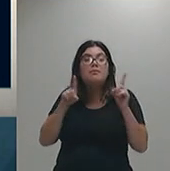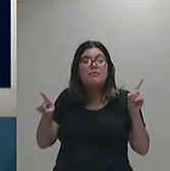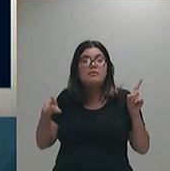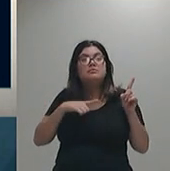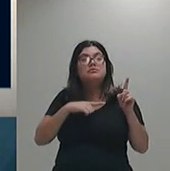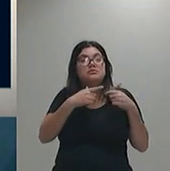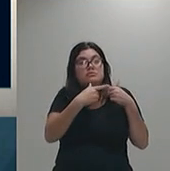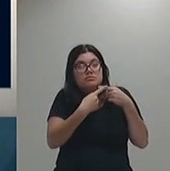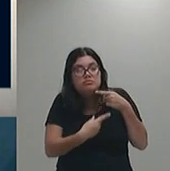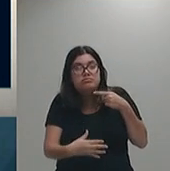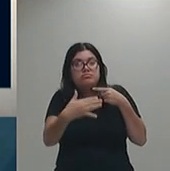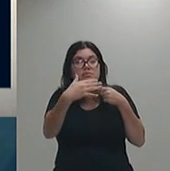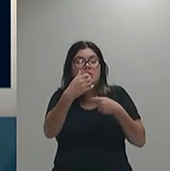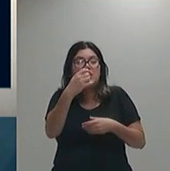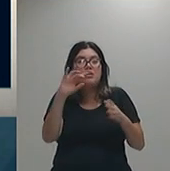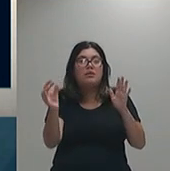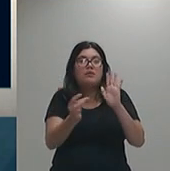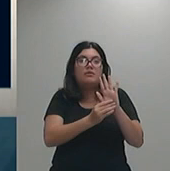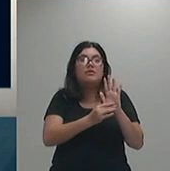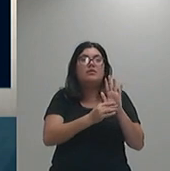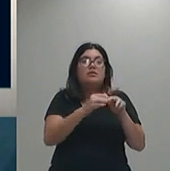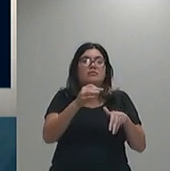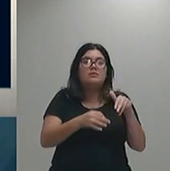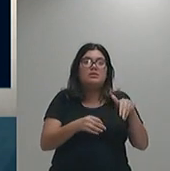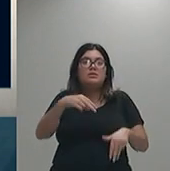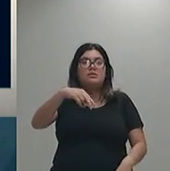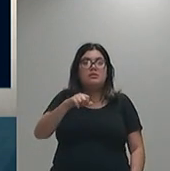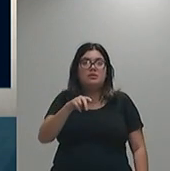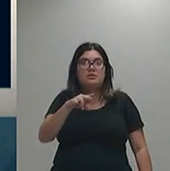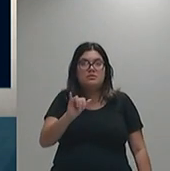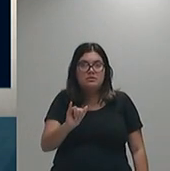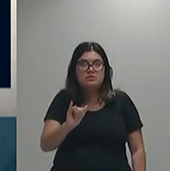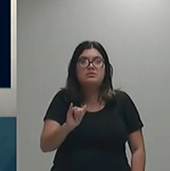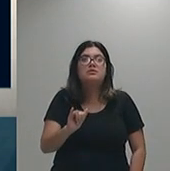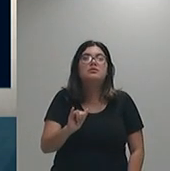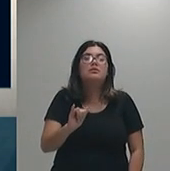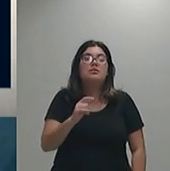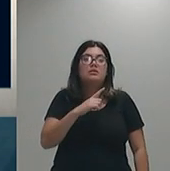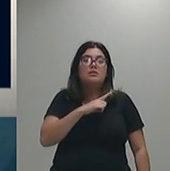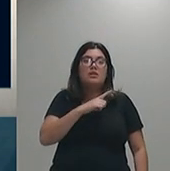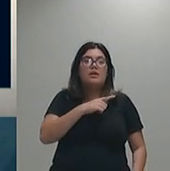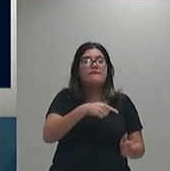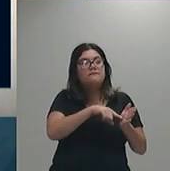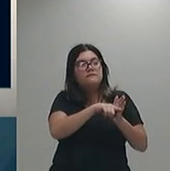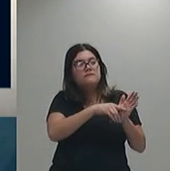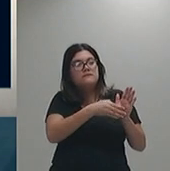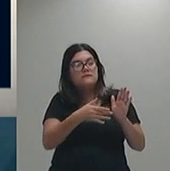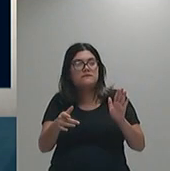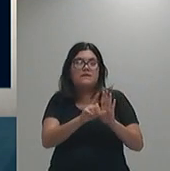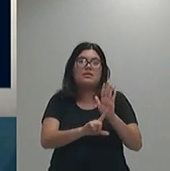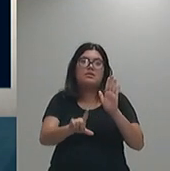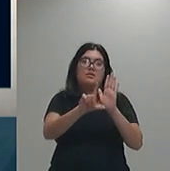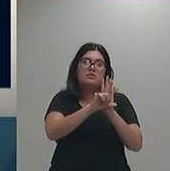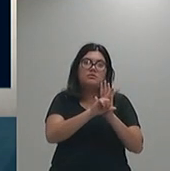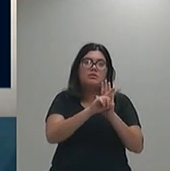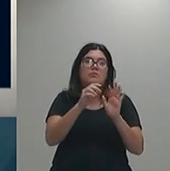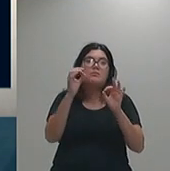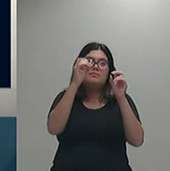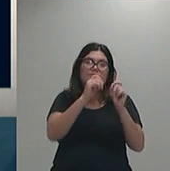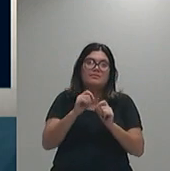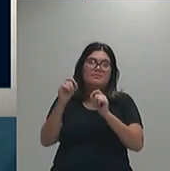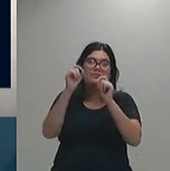como também afirmou a própria ministra Fátima tá ele passou o exame da legitimidade como condição da ação